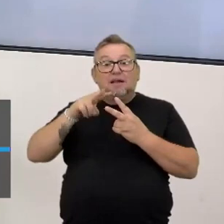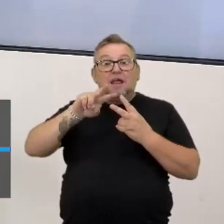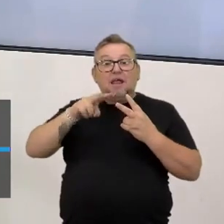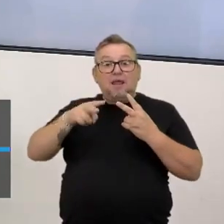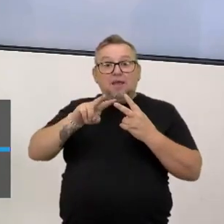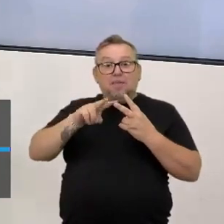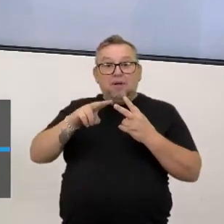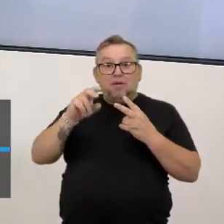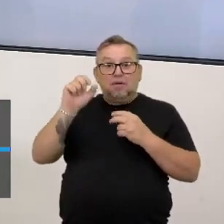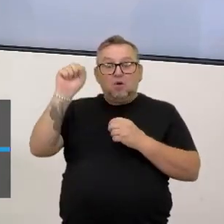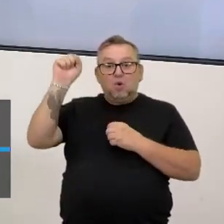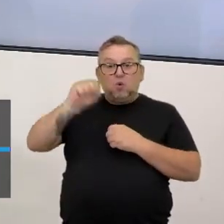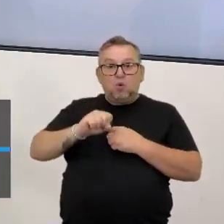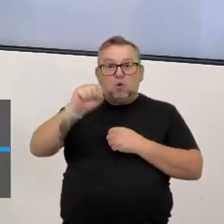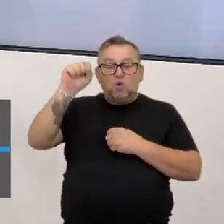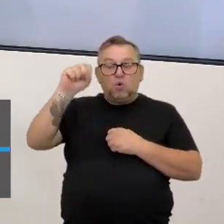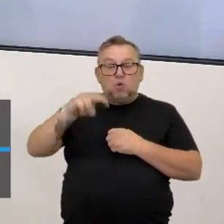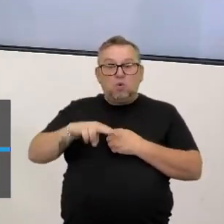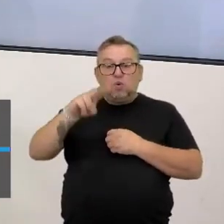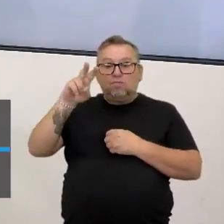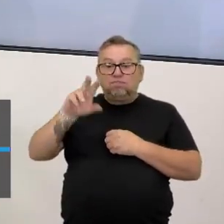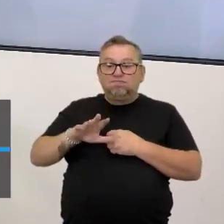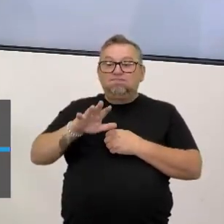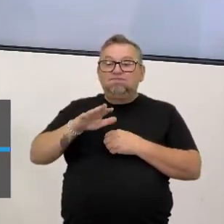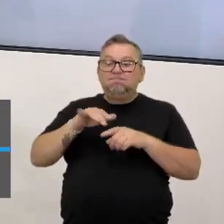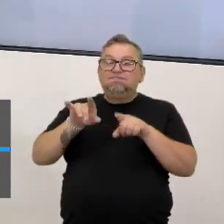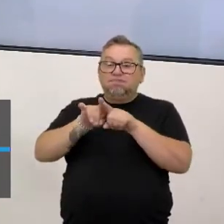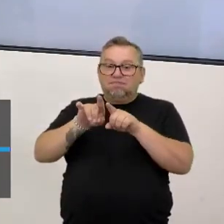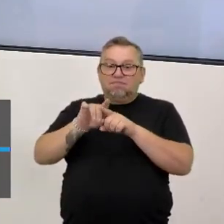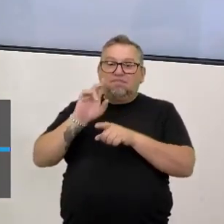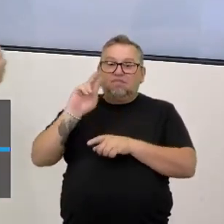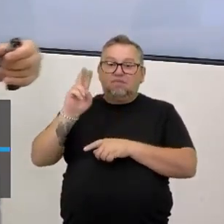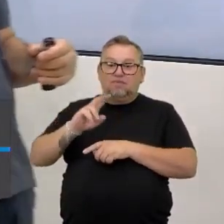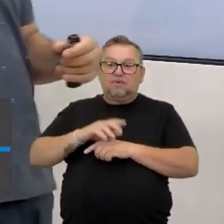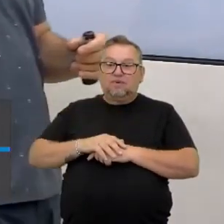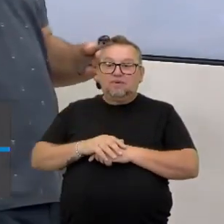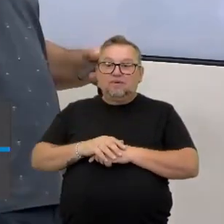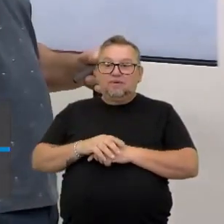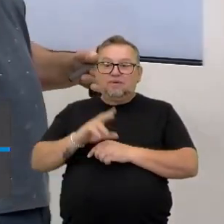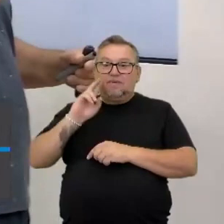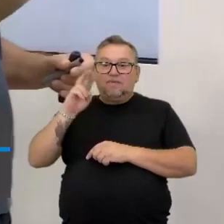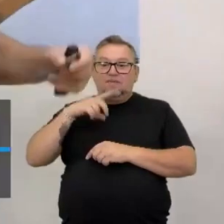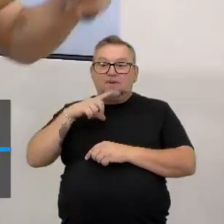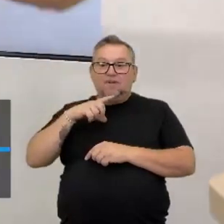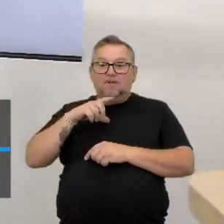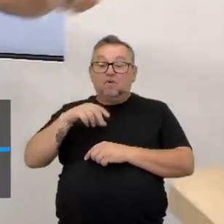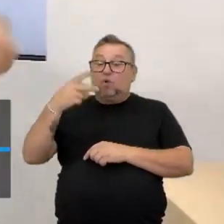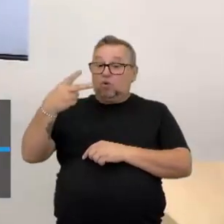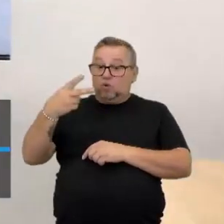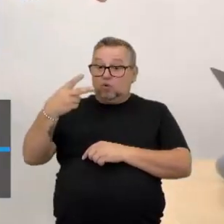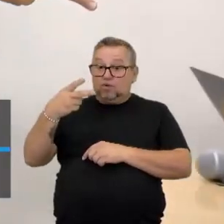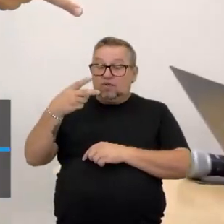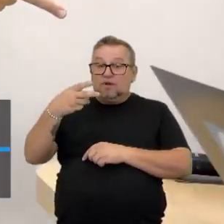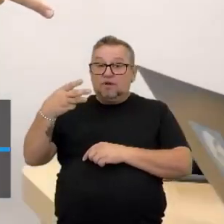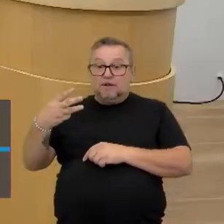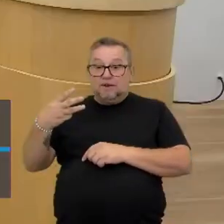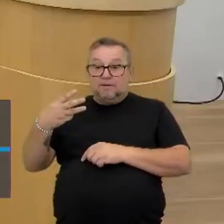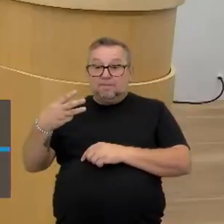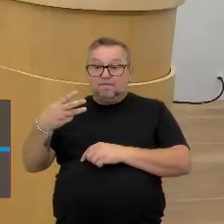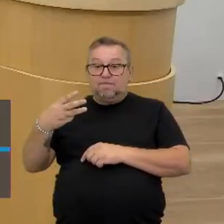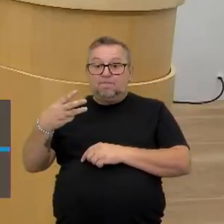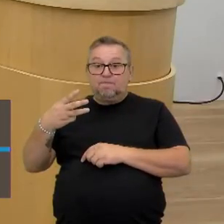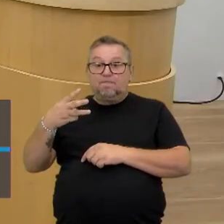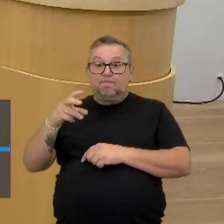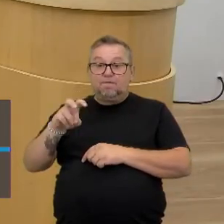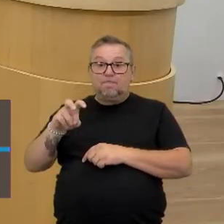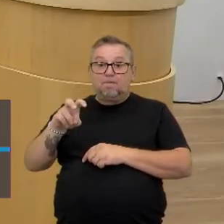pode colocar de 0 a 5 e a outra pessoa também. Só com uma mão. Então veja só, se eu coloco 2 e você coloca 3,